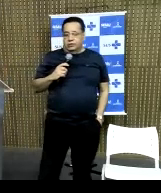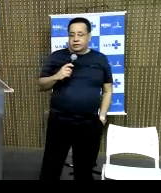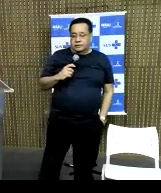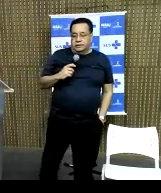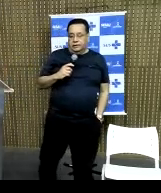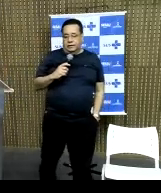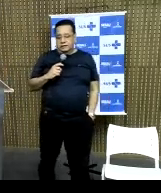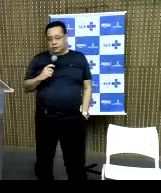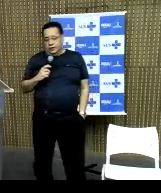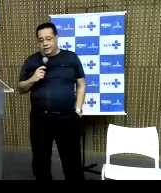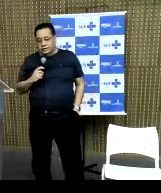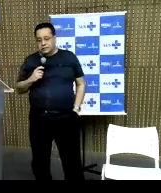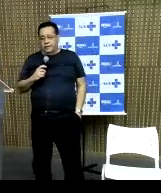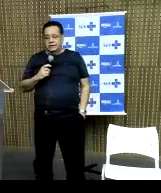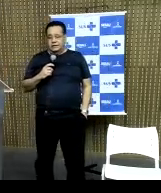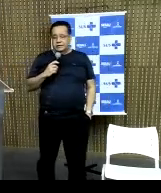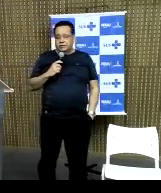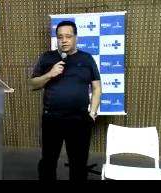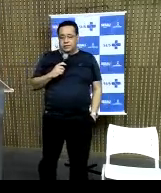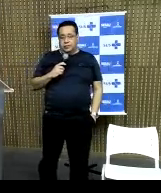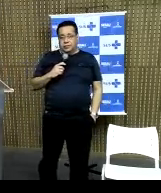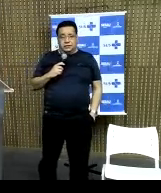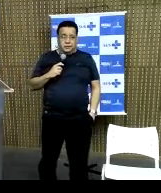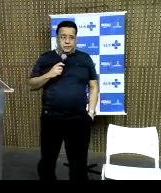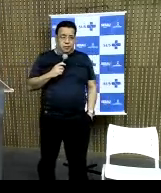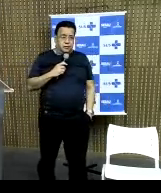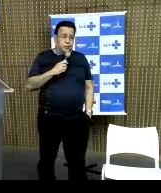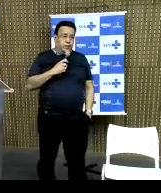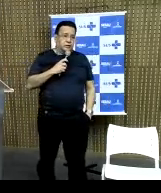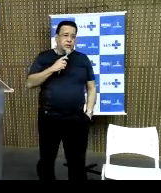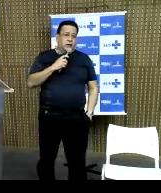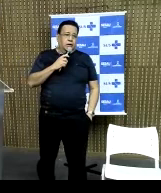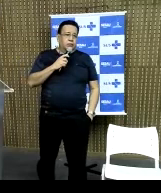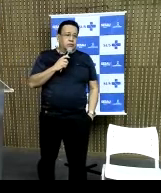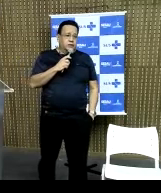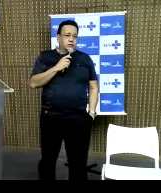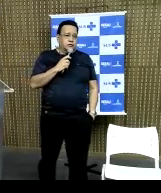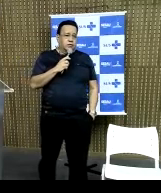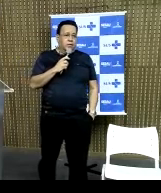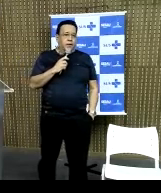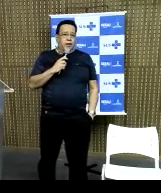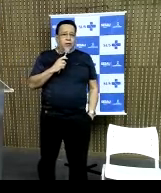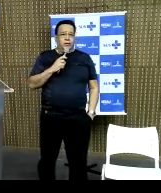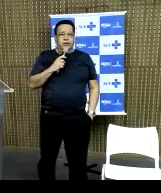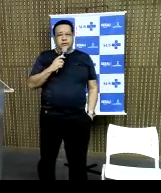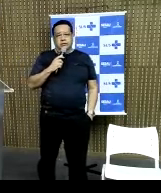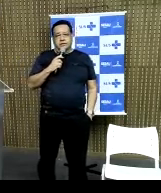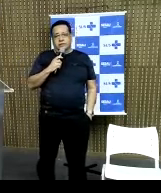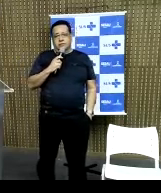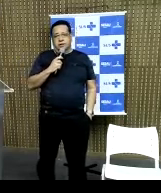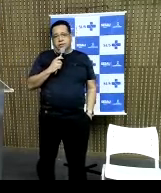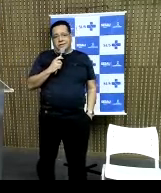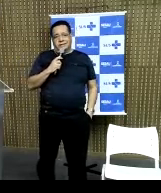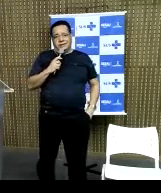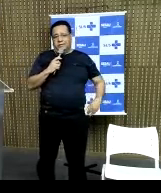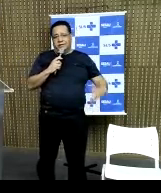As reuniões intersetoriais, essas reuniões foram importantes, principalmente por parte do Conselho Gestor. Por que eu digo Conselho